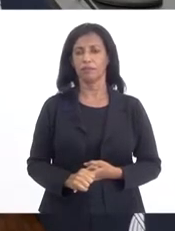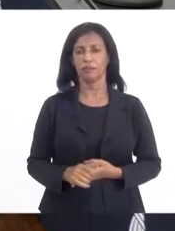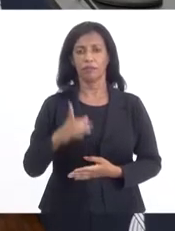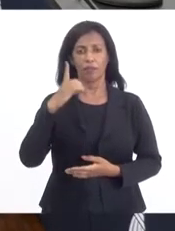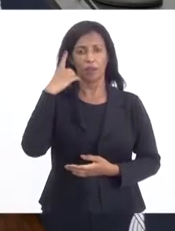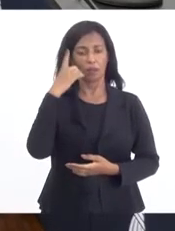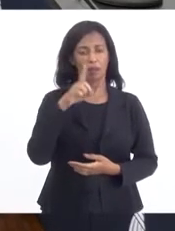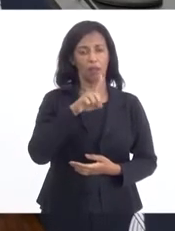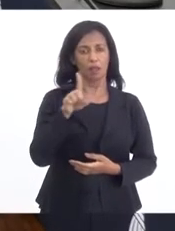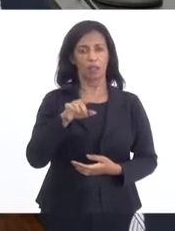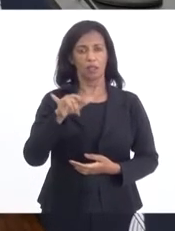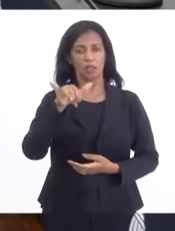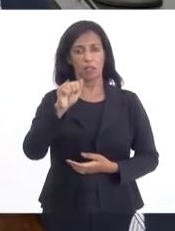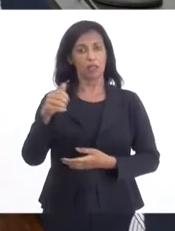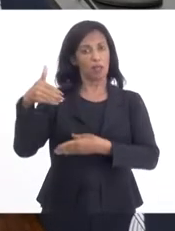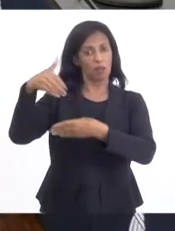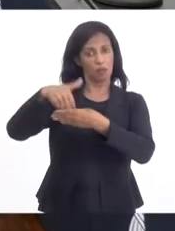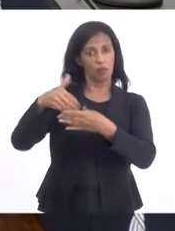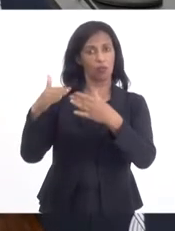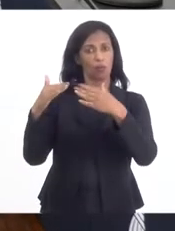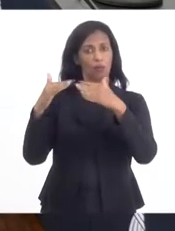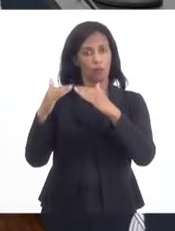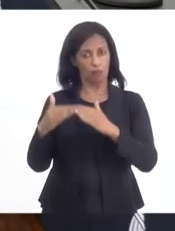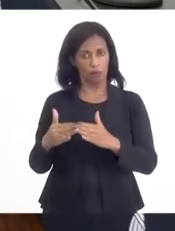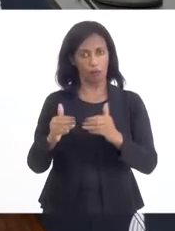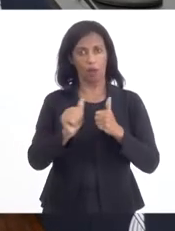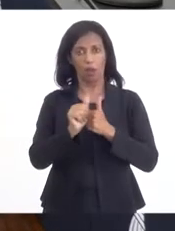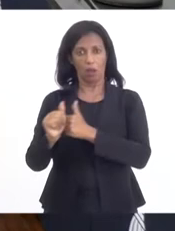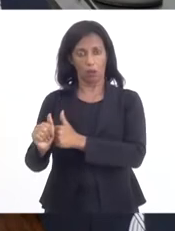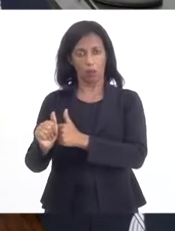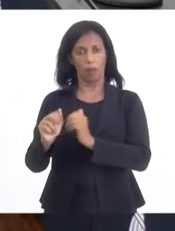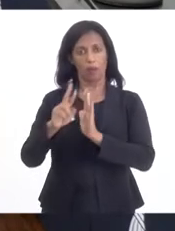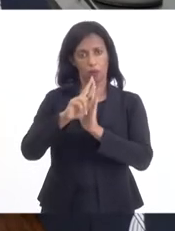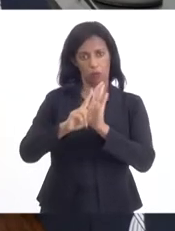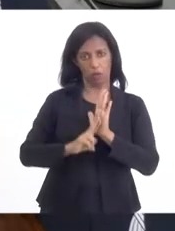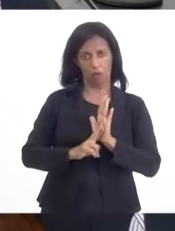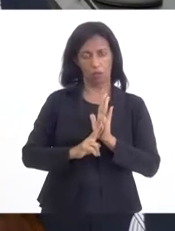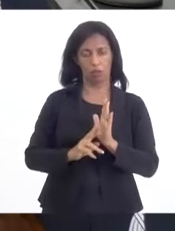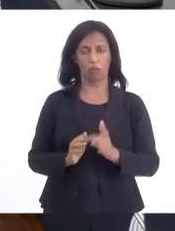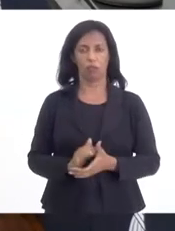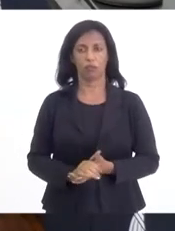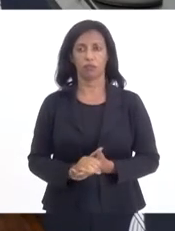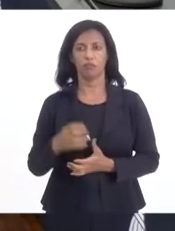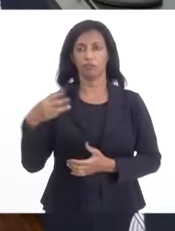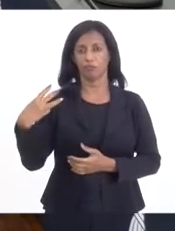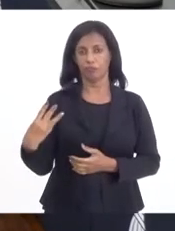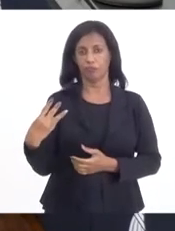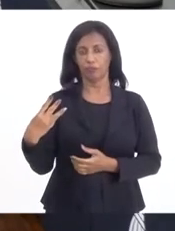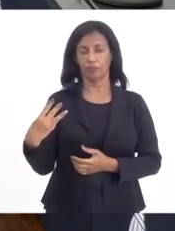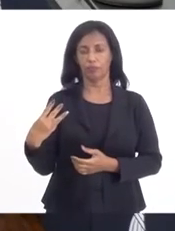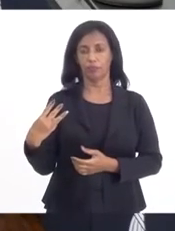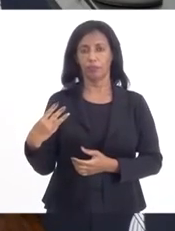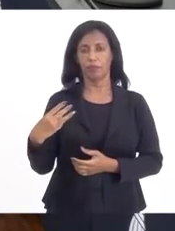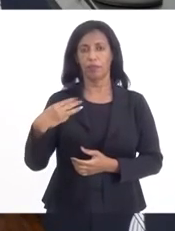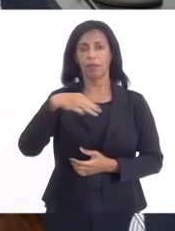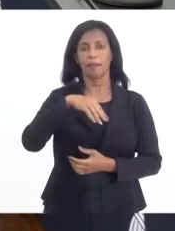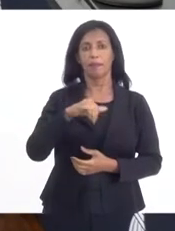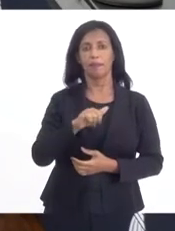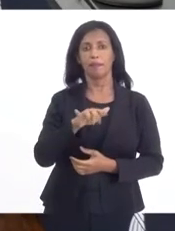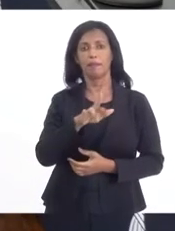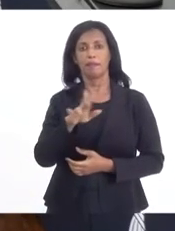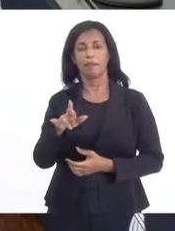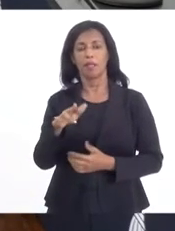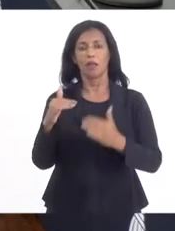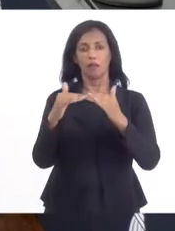Deputada Zeidan votou favorável, acompanhando o voto do relator. 3 votos. Marcos Mille